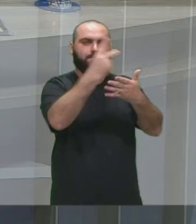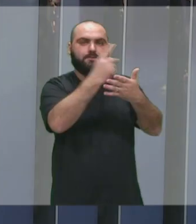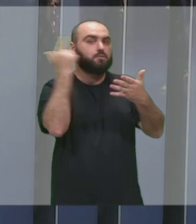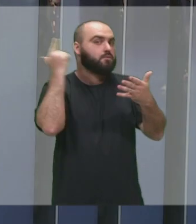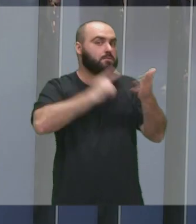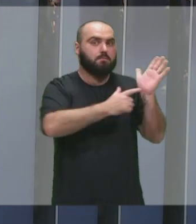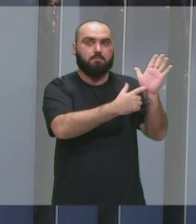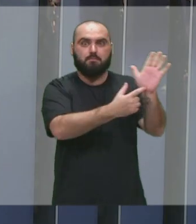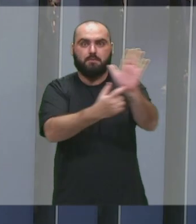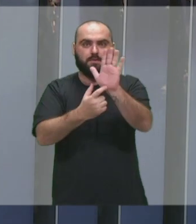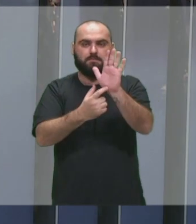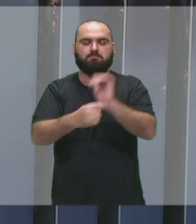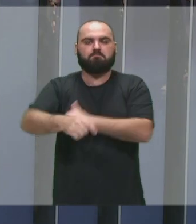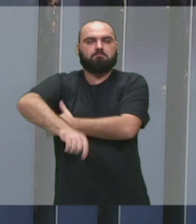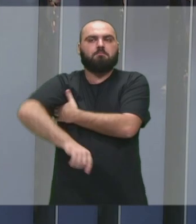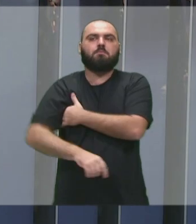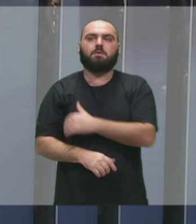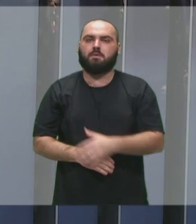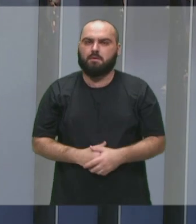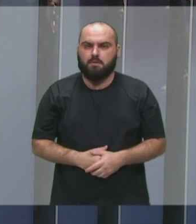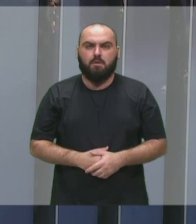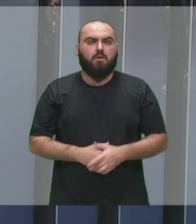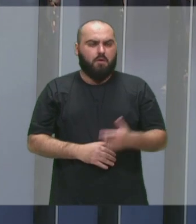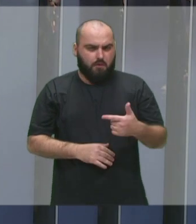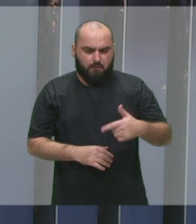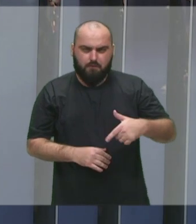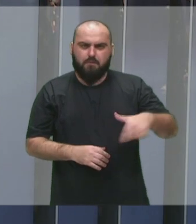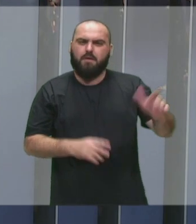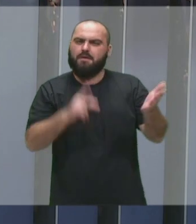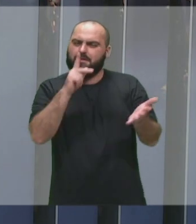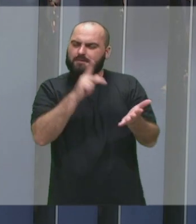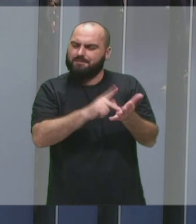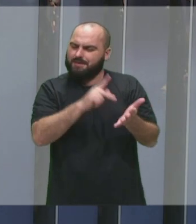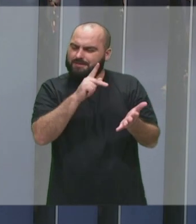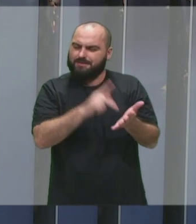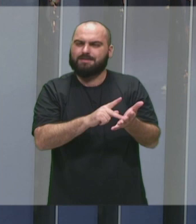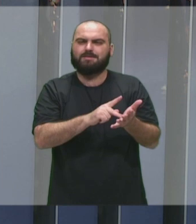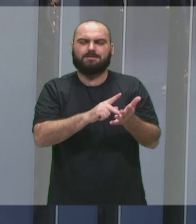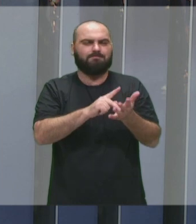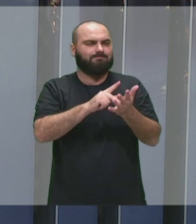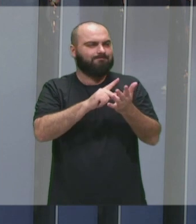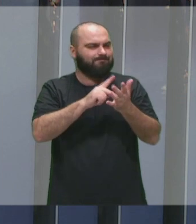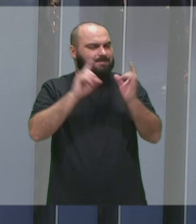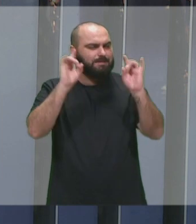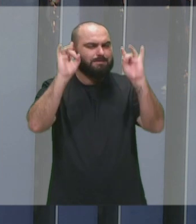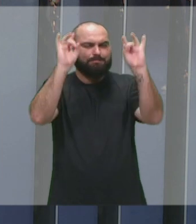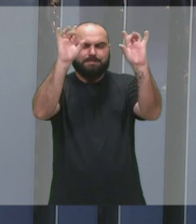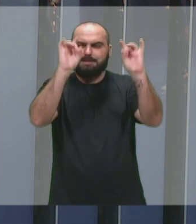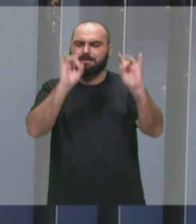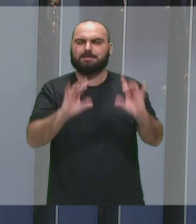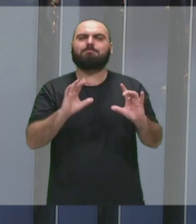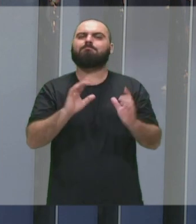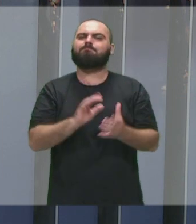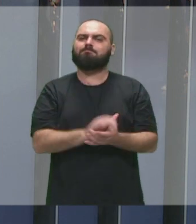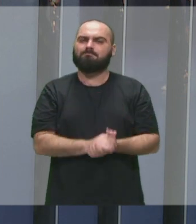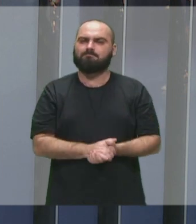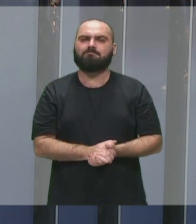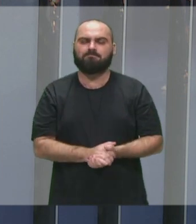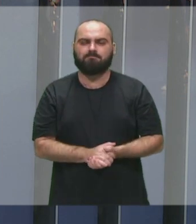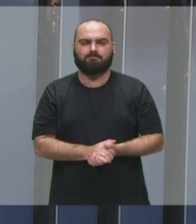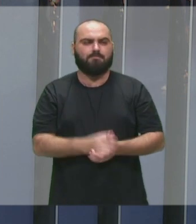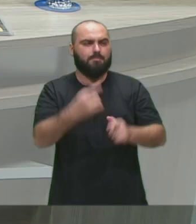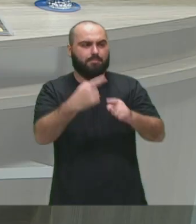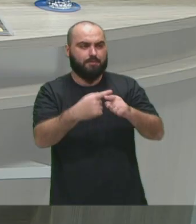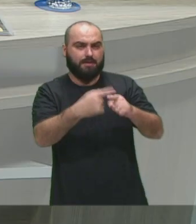foi assim um depoimento muito, muito comovente, né? Como comoventes são os